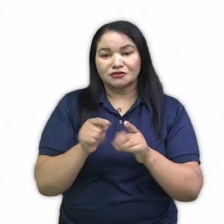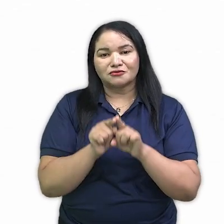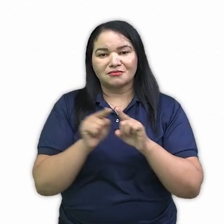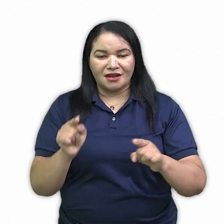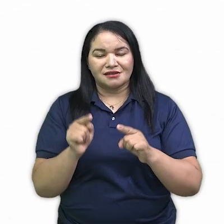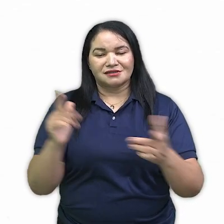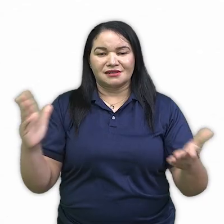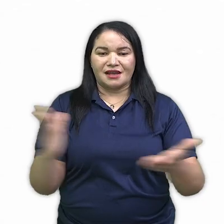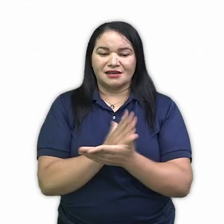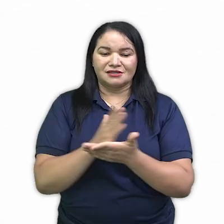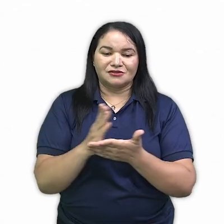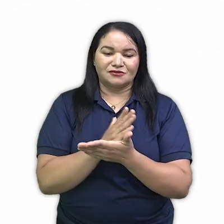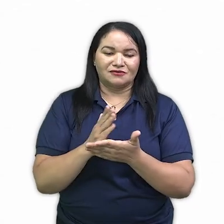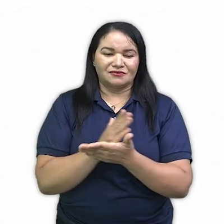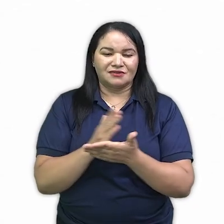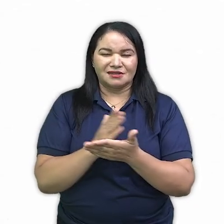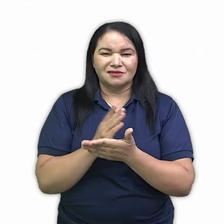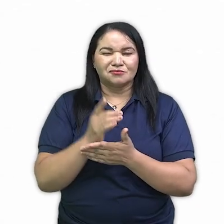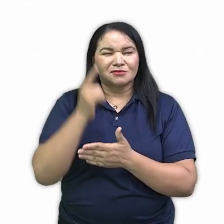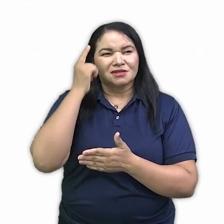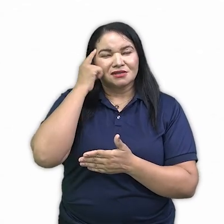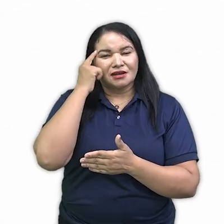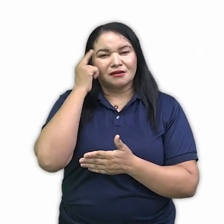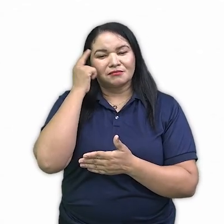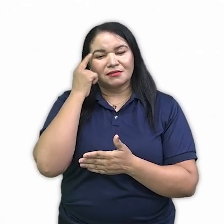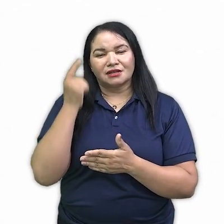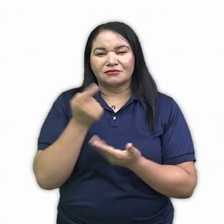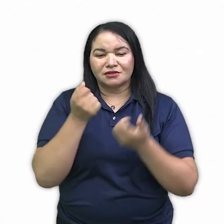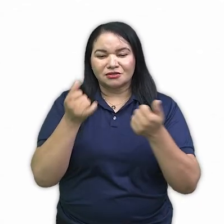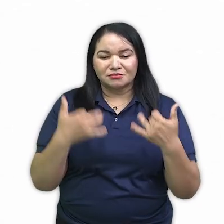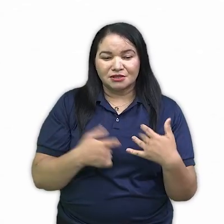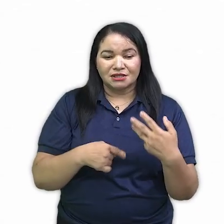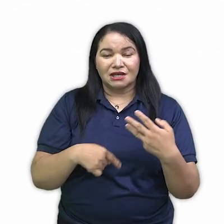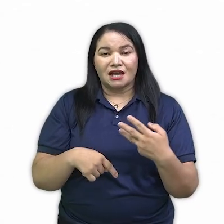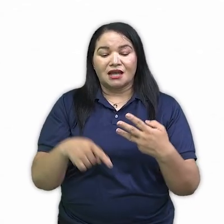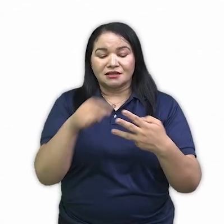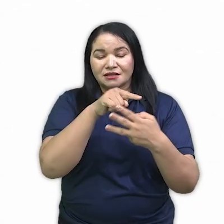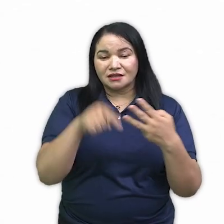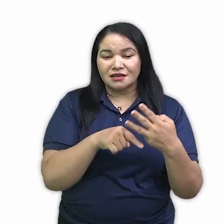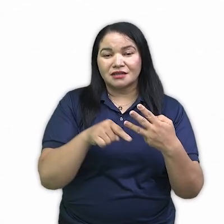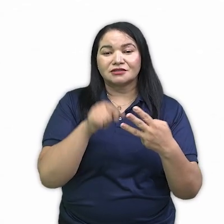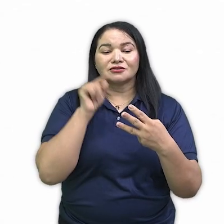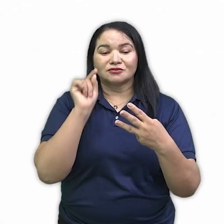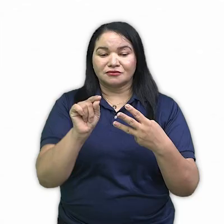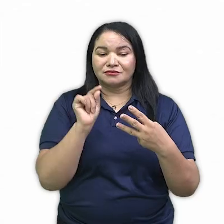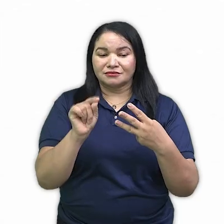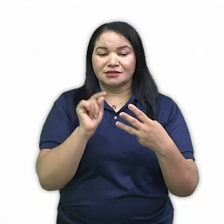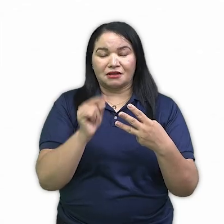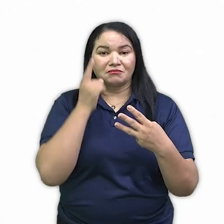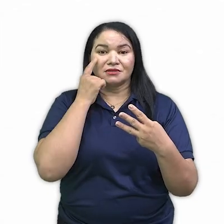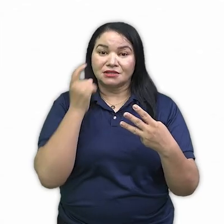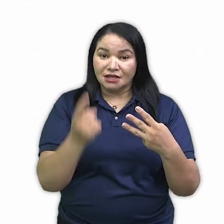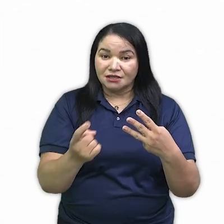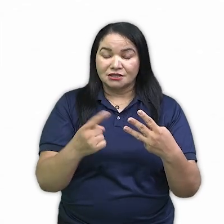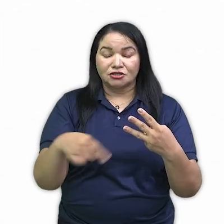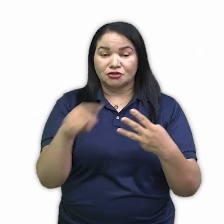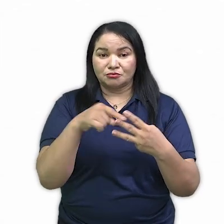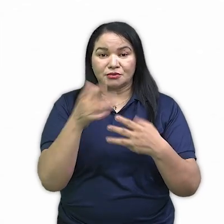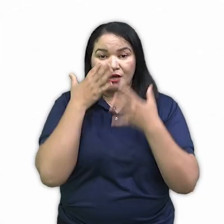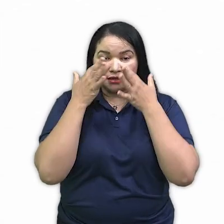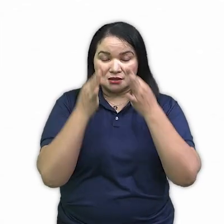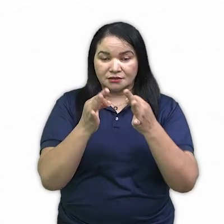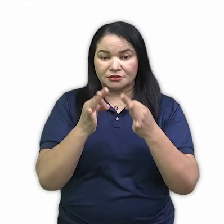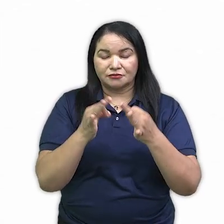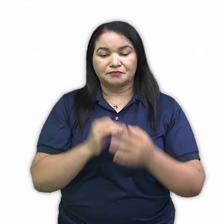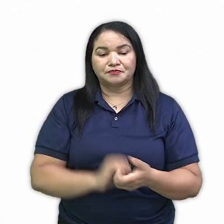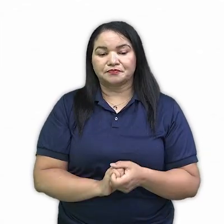mas, infelizmente, não é. Por quê? Nesse pensamento, eles vão destacar 3 pontos aí. São 3 pontos bem